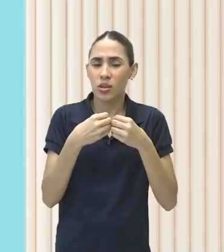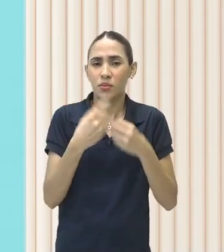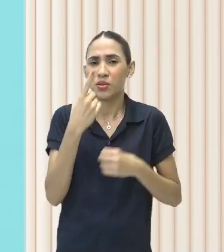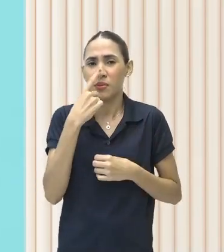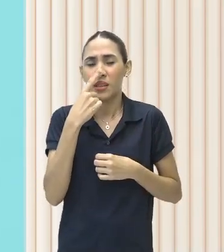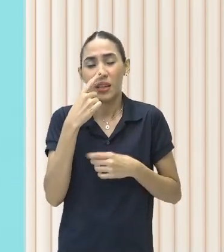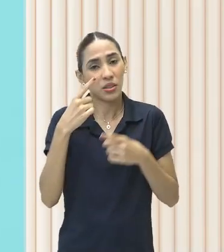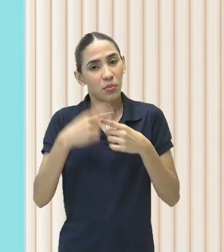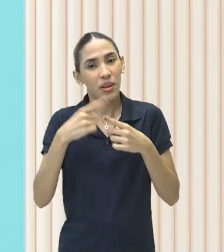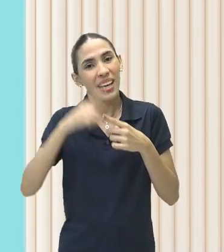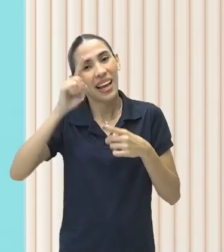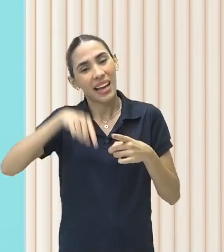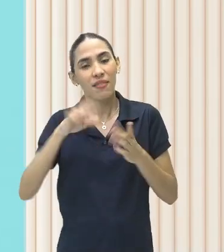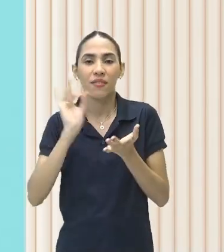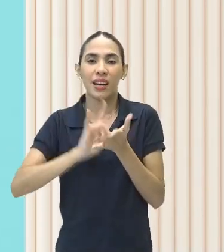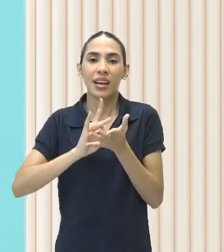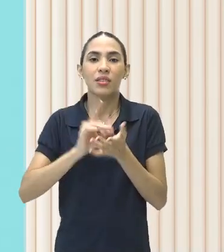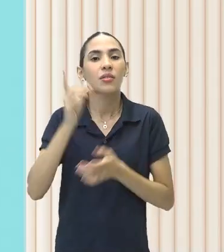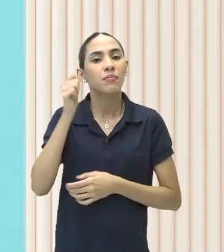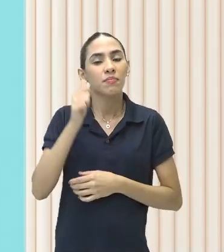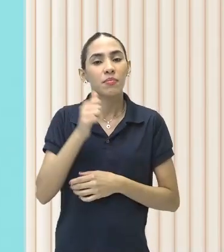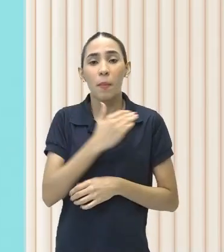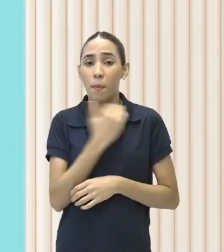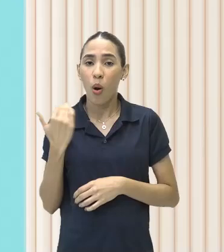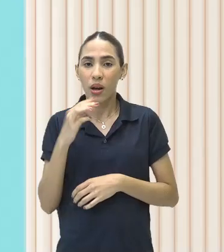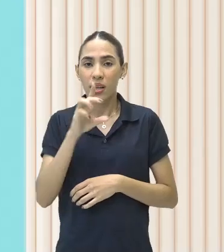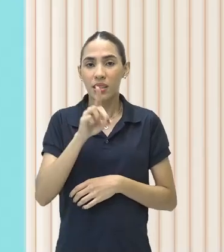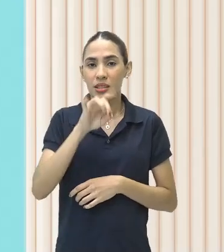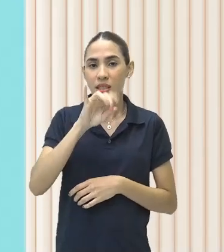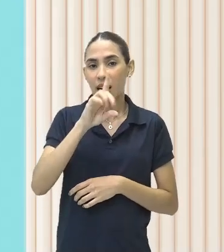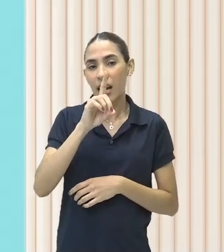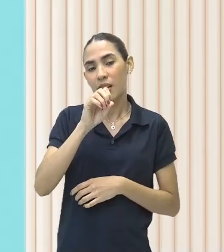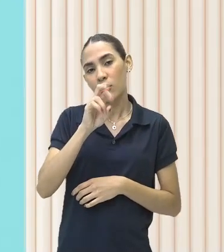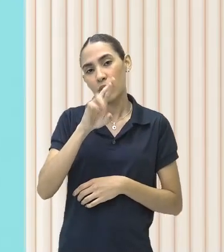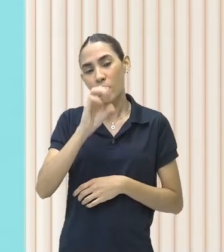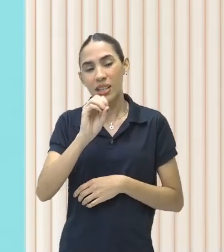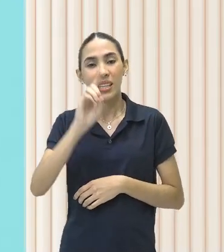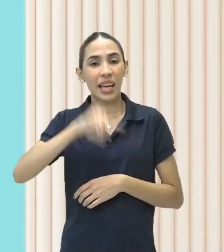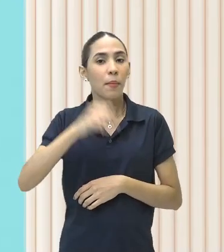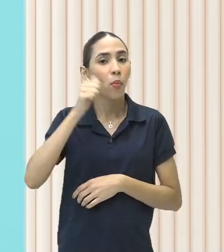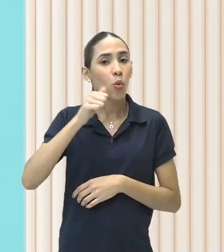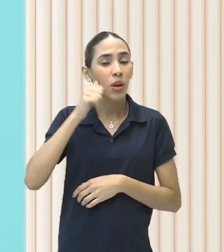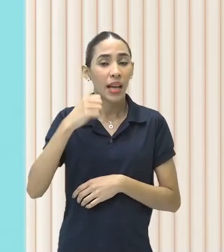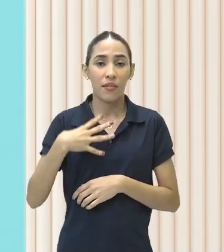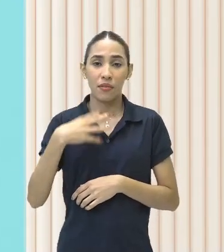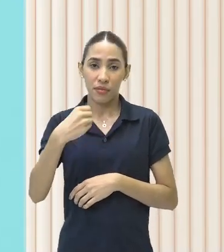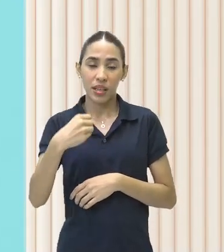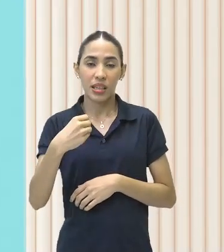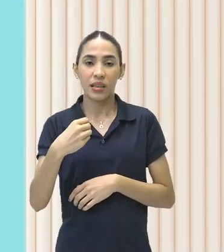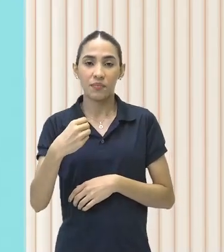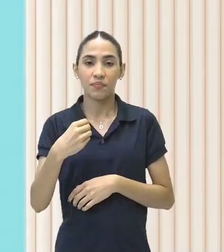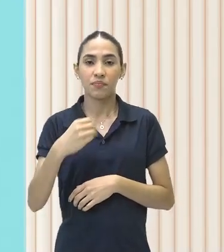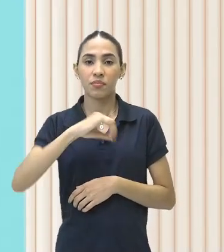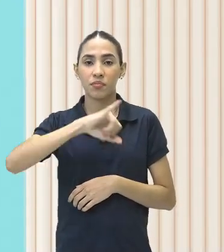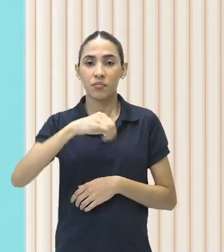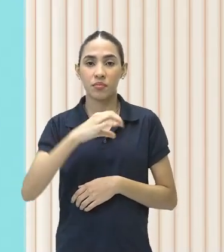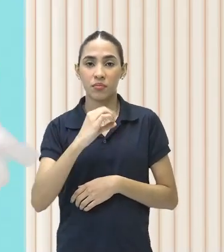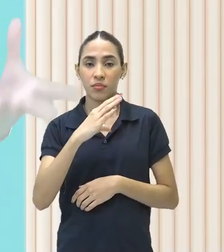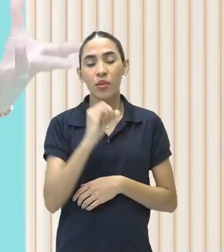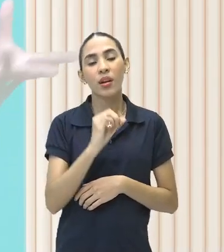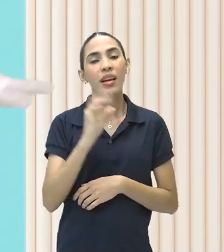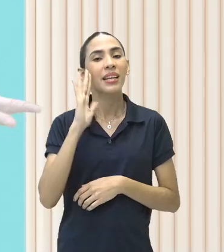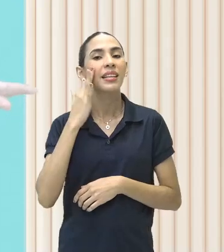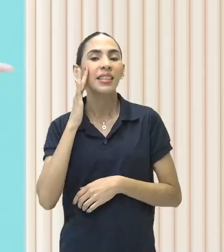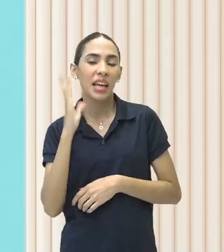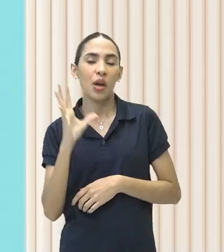Diamorim, quando a Diamorim morre nesse combate e ele descobre que era a filha de Joca. Então, agora ele entende por que era